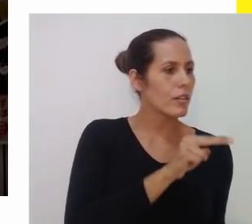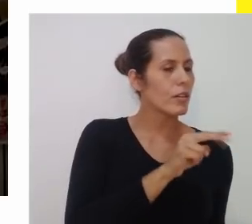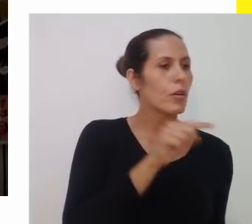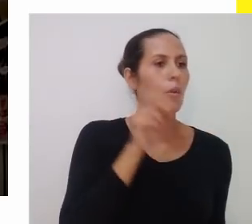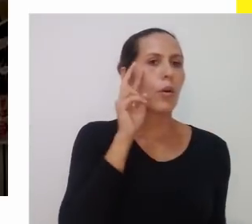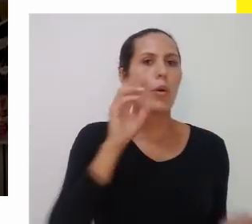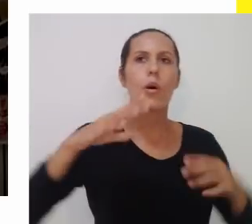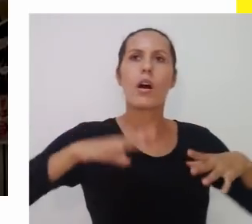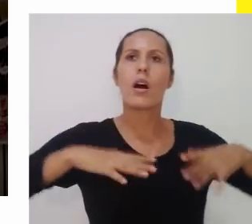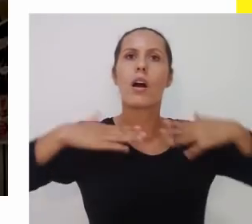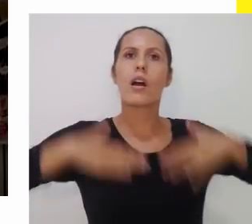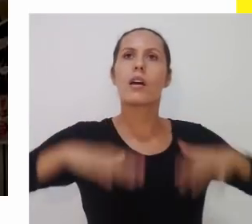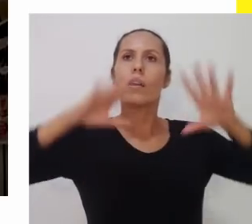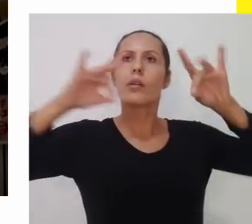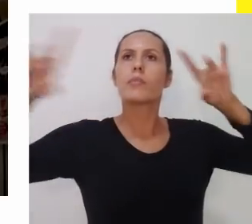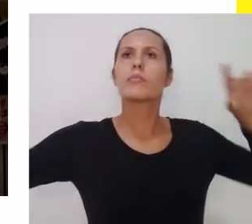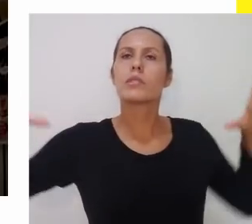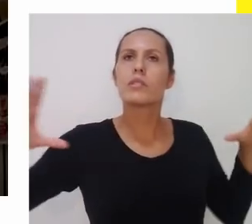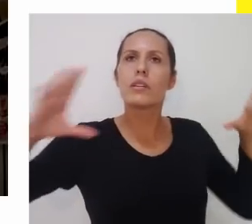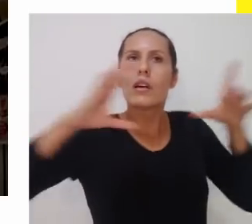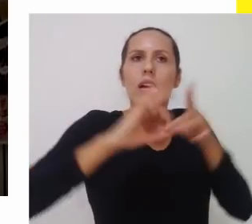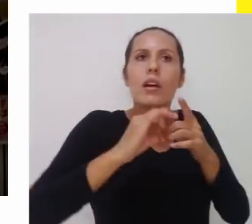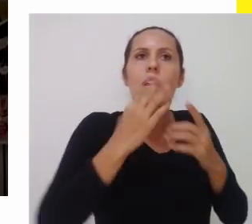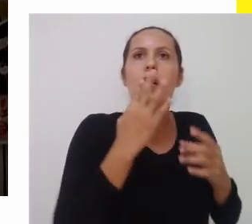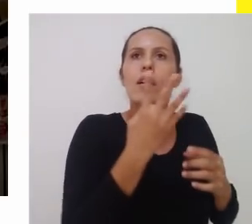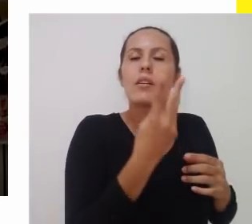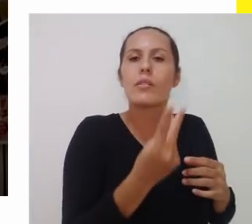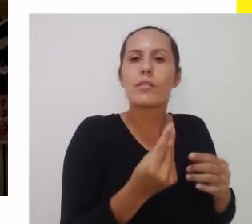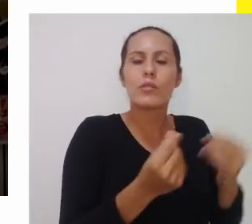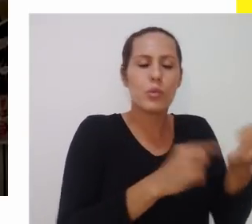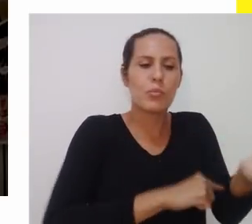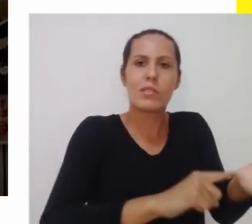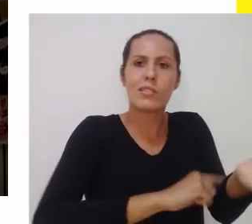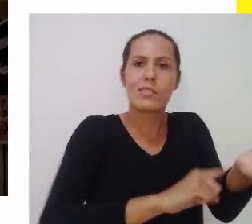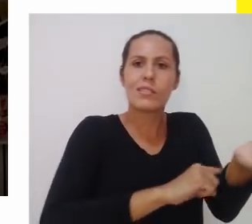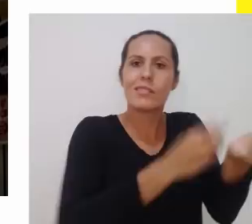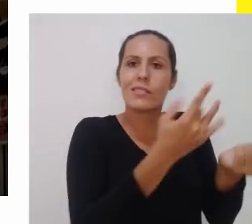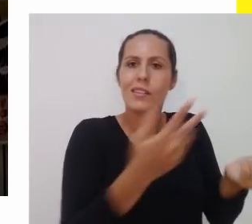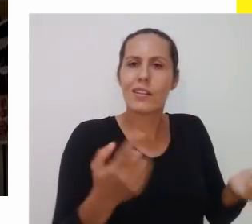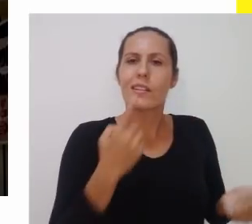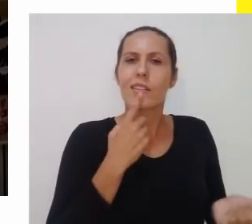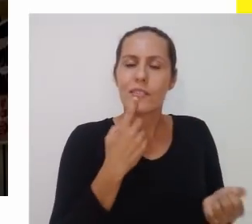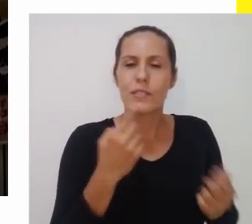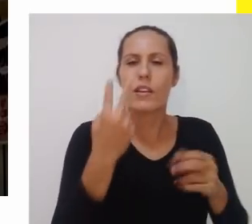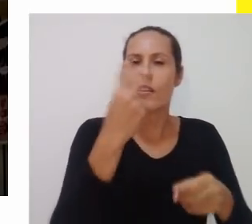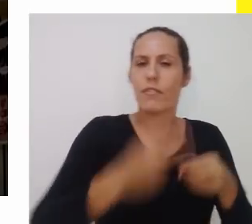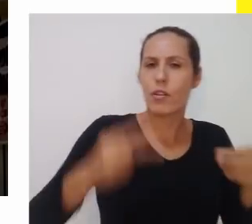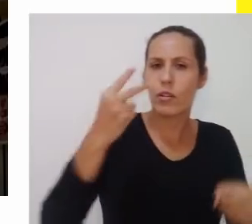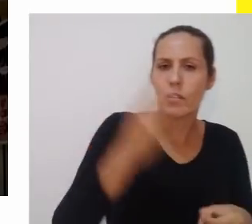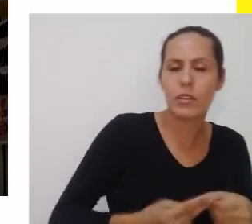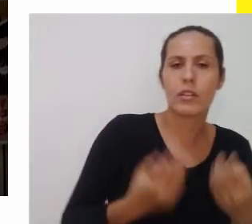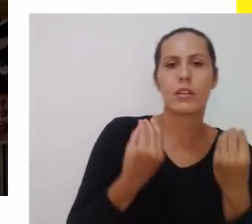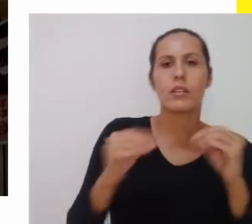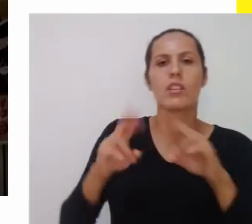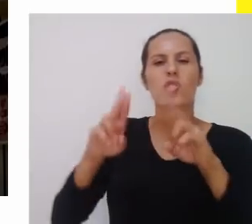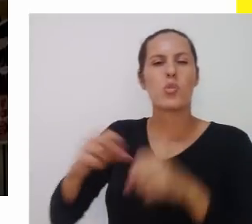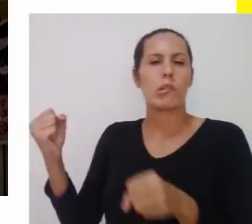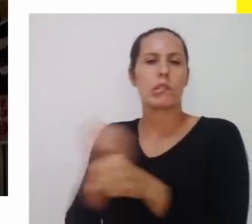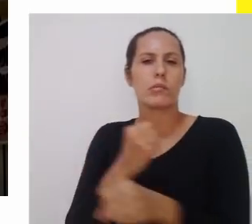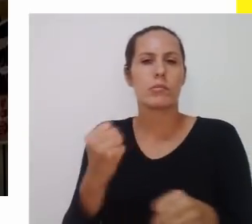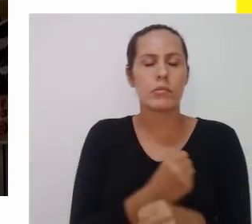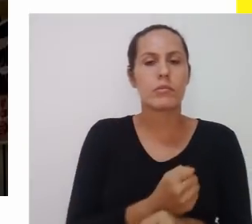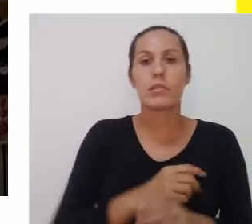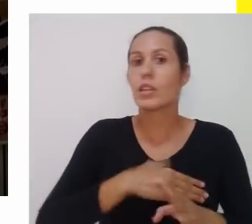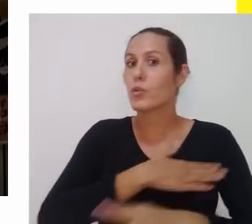exemplo, ou nas camisas, elas se somam a essa mancha de sangue, falando sobre violência, falando